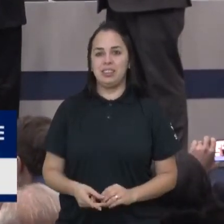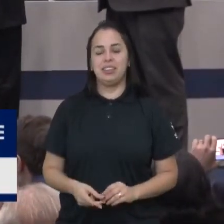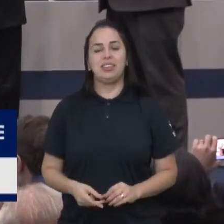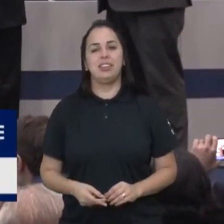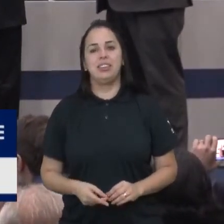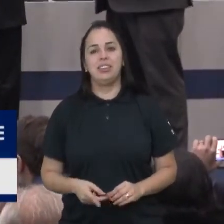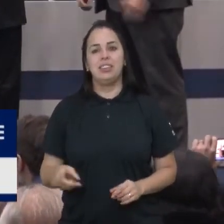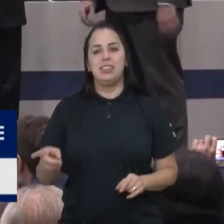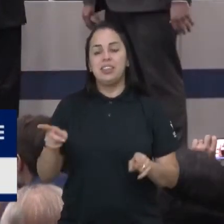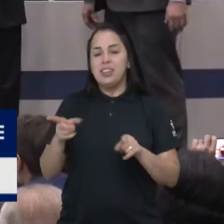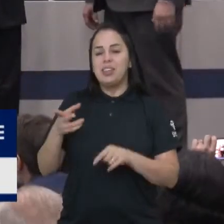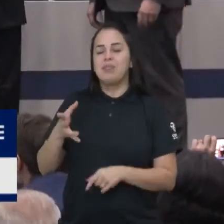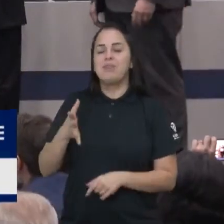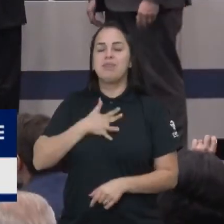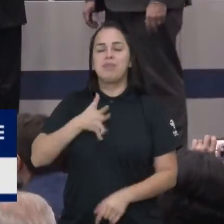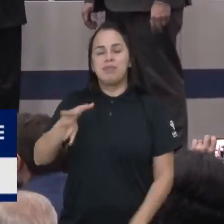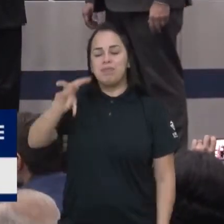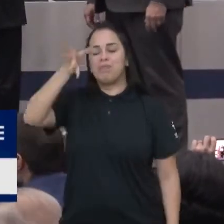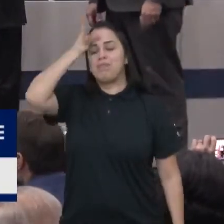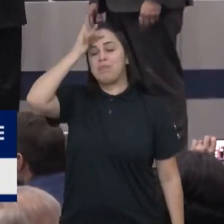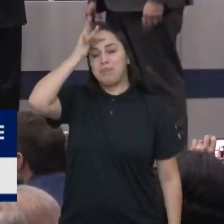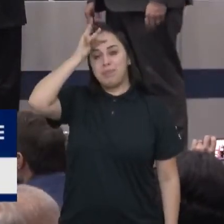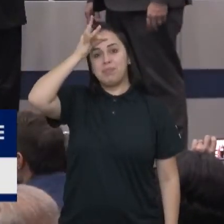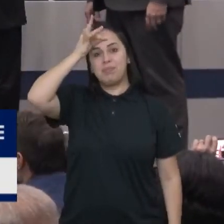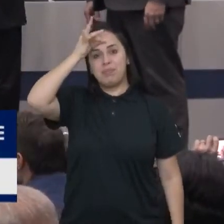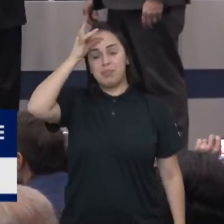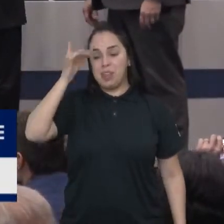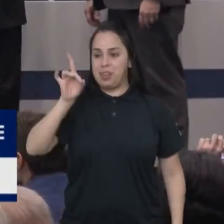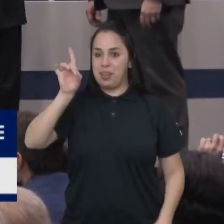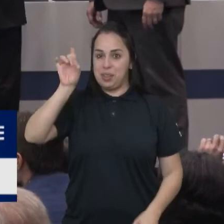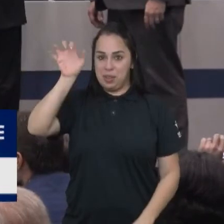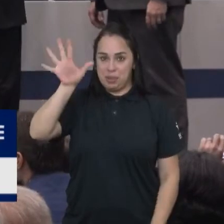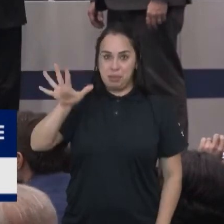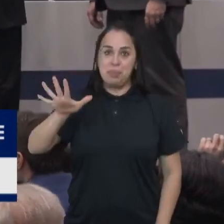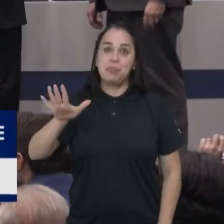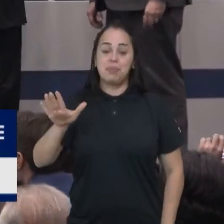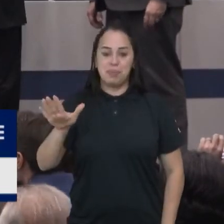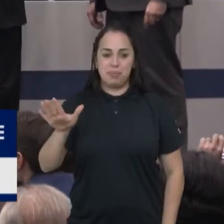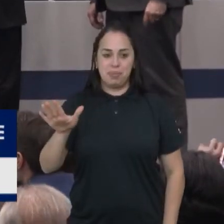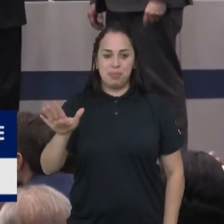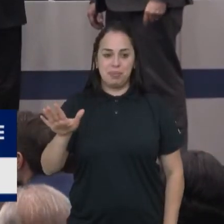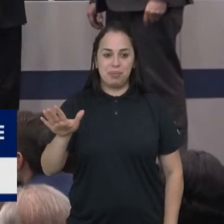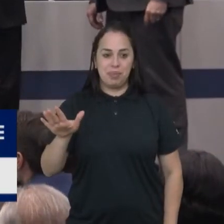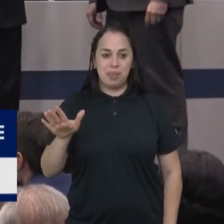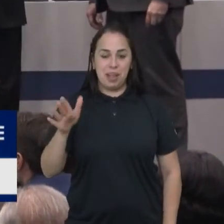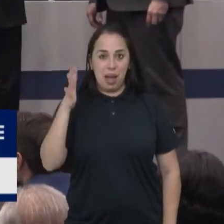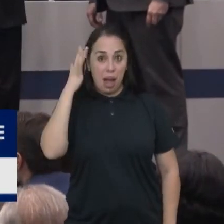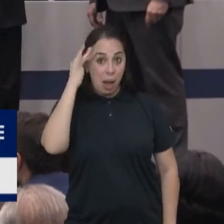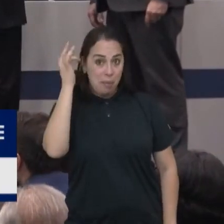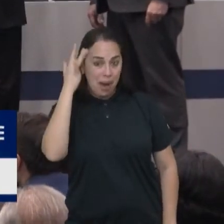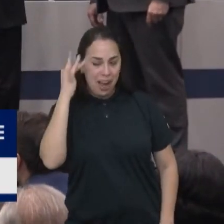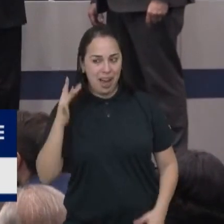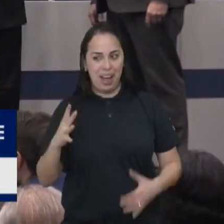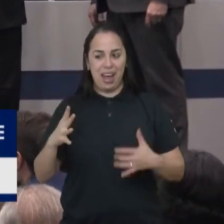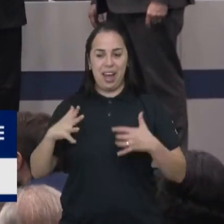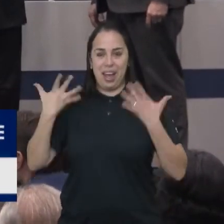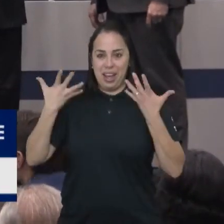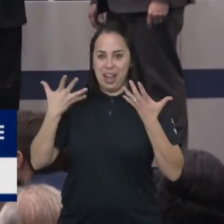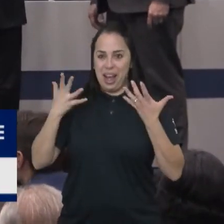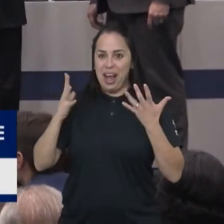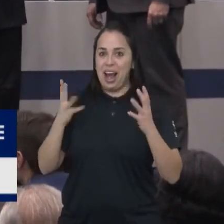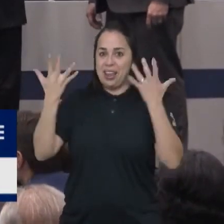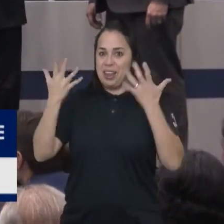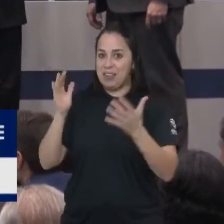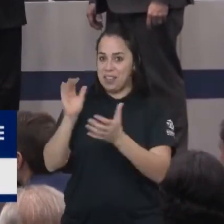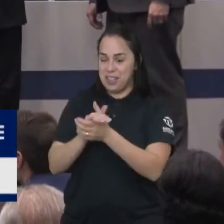a cidade, fica nos nossos corações. Tá? Deus abençoe muito. Amanhã é aniversário de casamento,